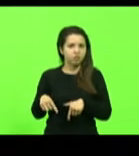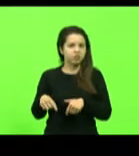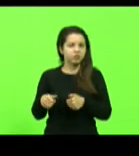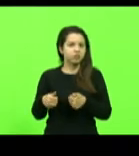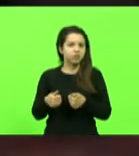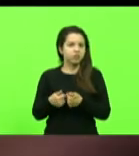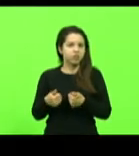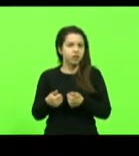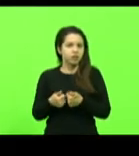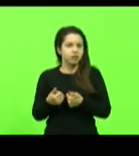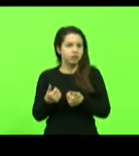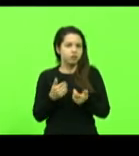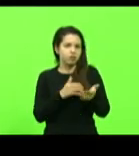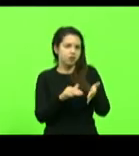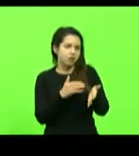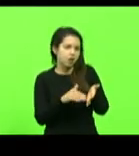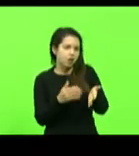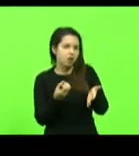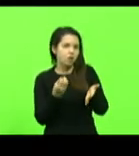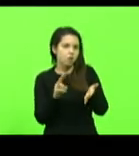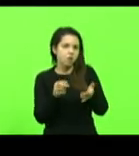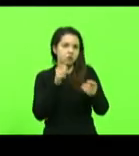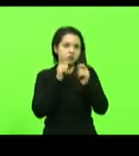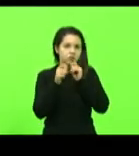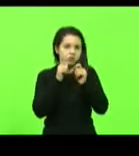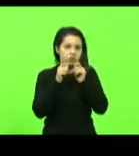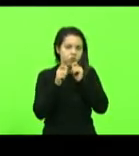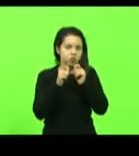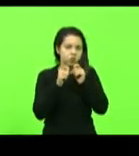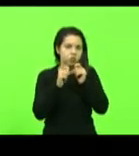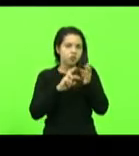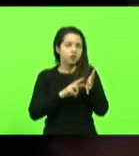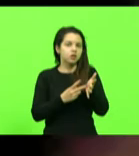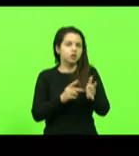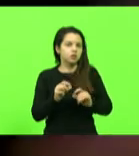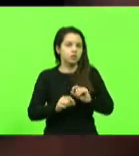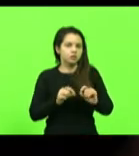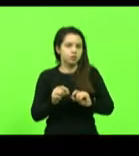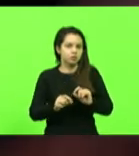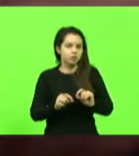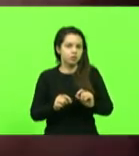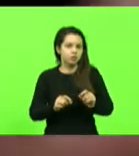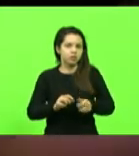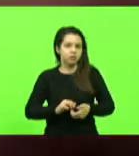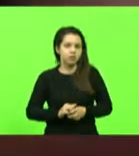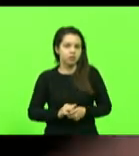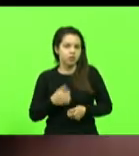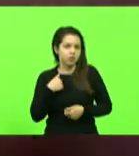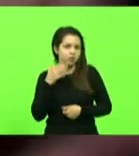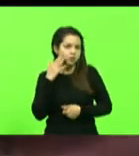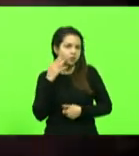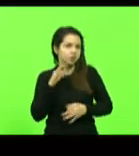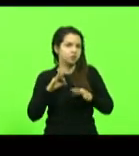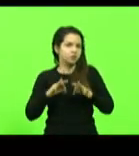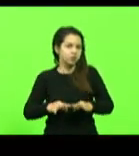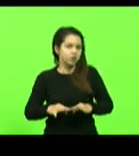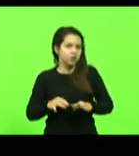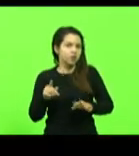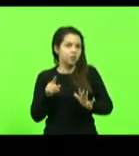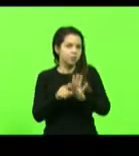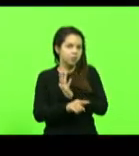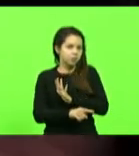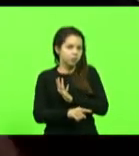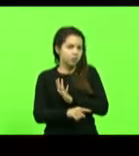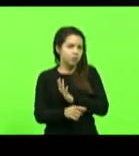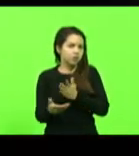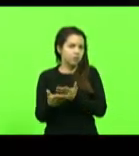um assessor, ou seja, se isso, eu tenho certeza, essa pergunta vai para os deputados